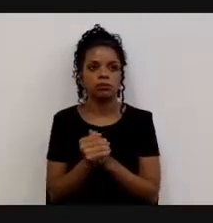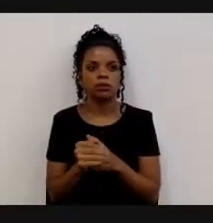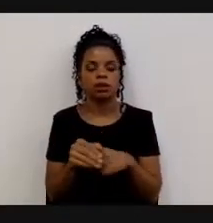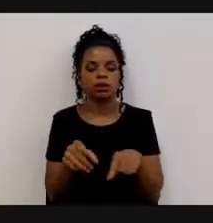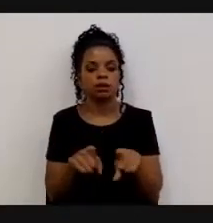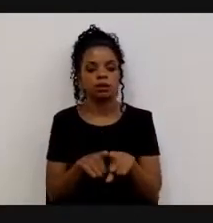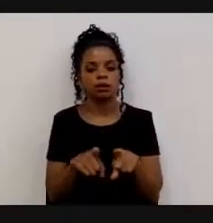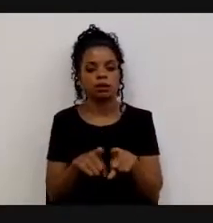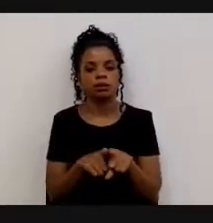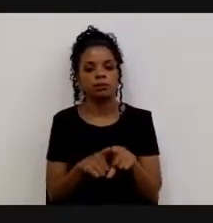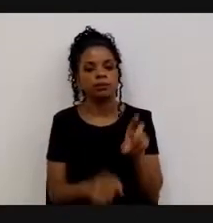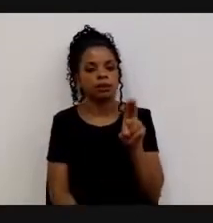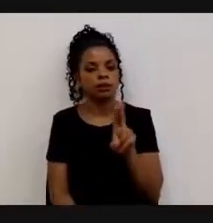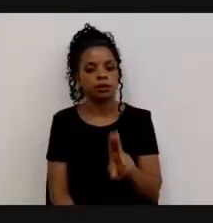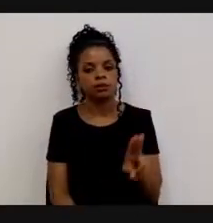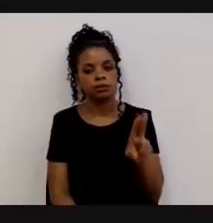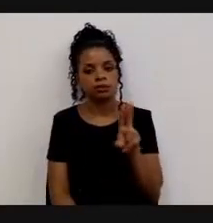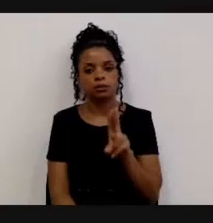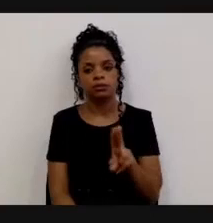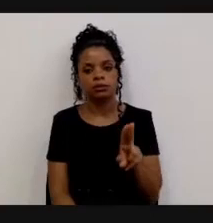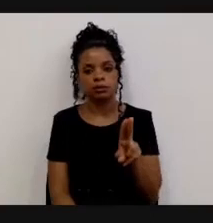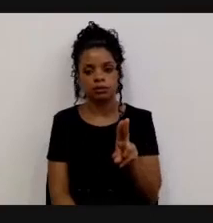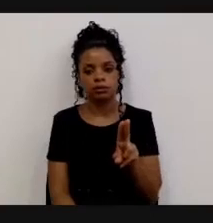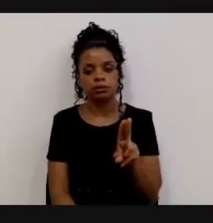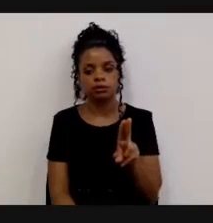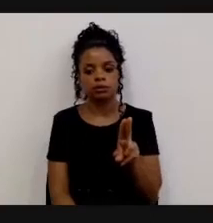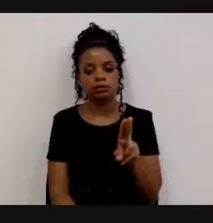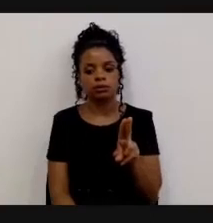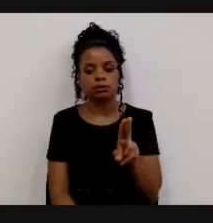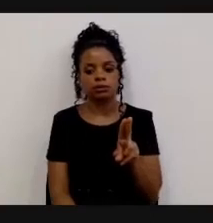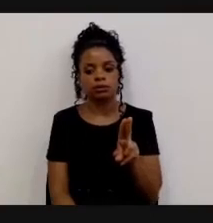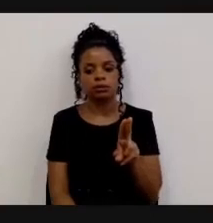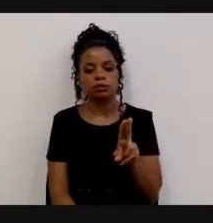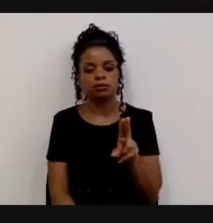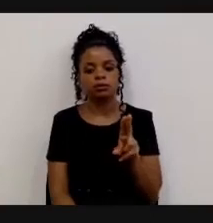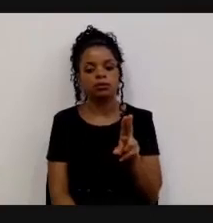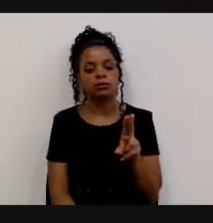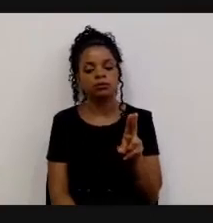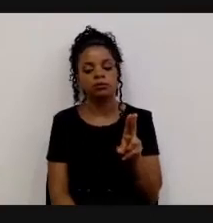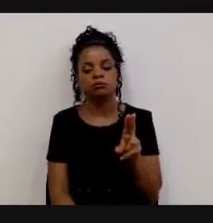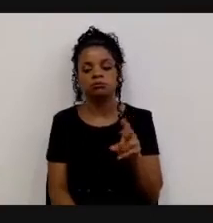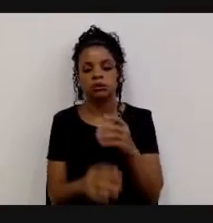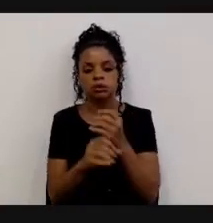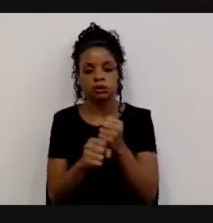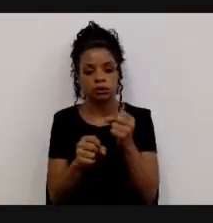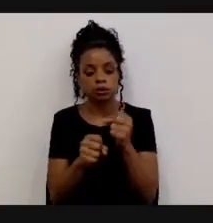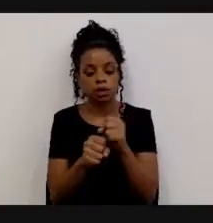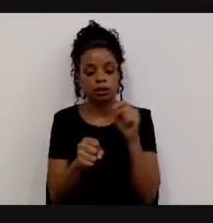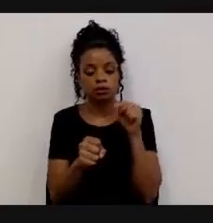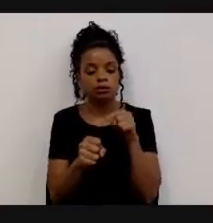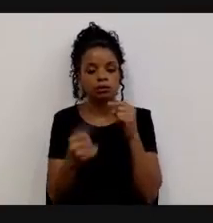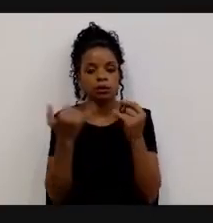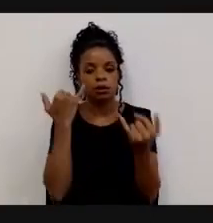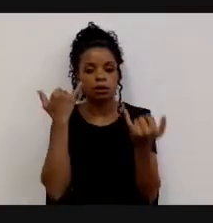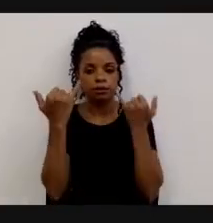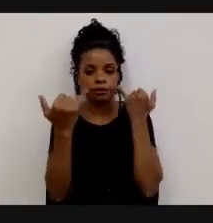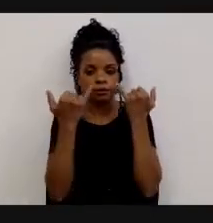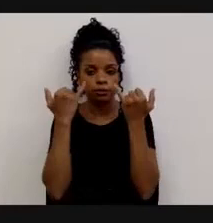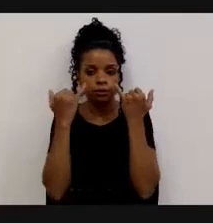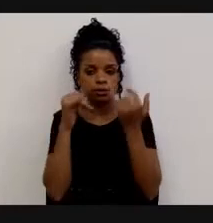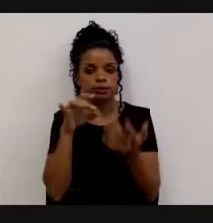Também utilizamos para estudar esses dados, para trazer uma informação mais concreta,